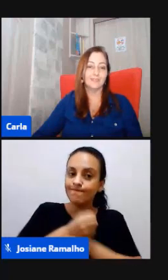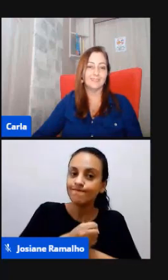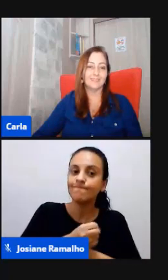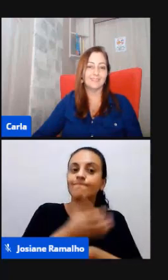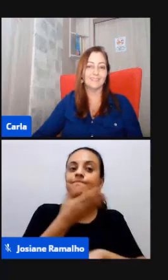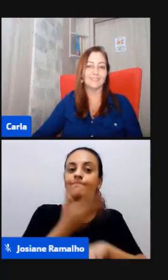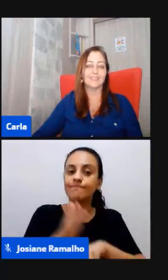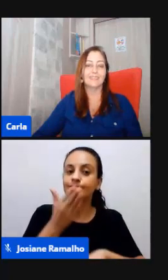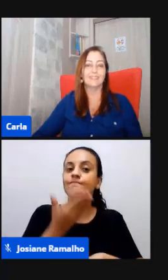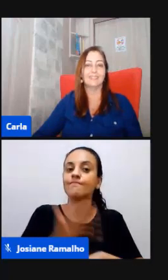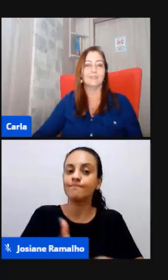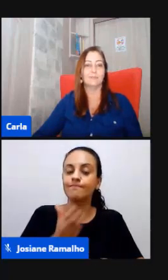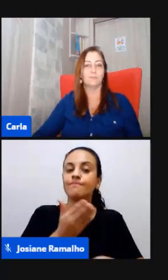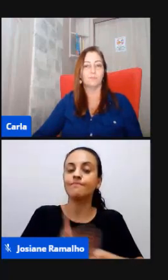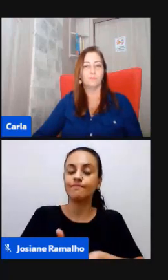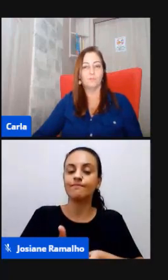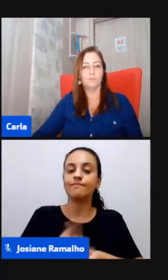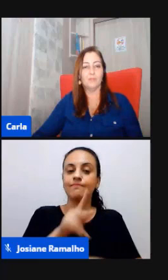da criança.